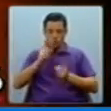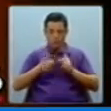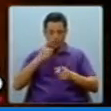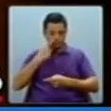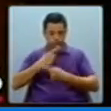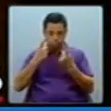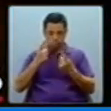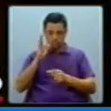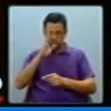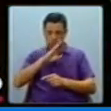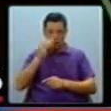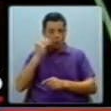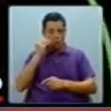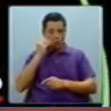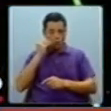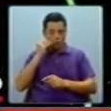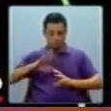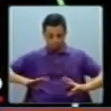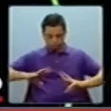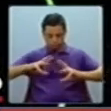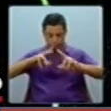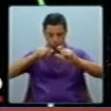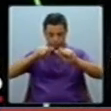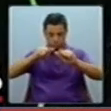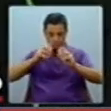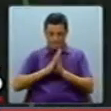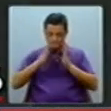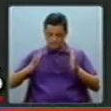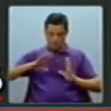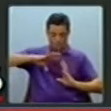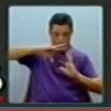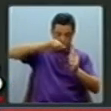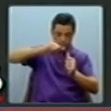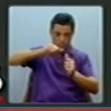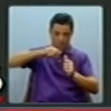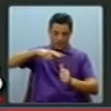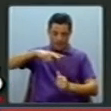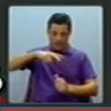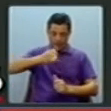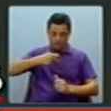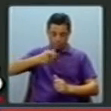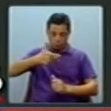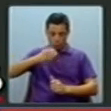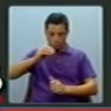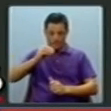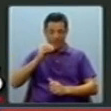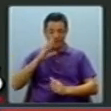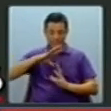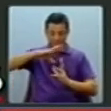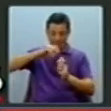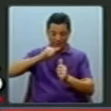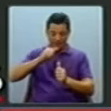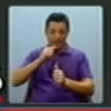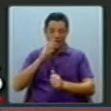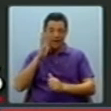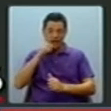se calhar, como é que é a própria evolução dos exoplanetas. Será que vamos passar de Neptunos quentes para superterras quentes, devido à